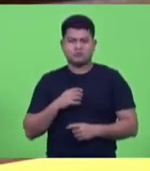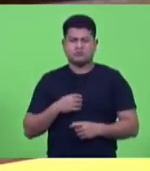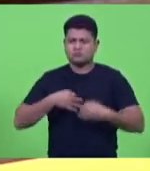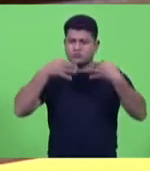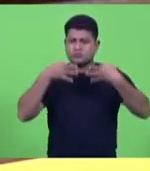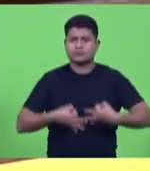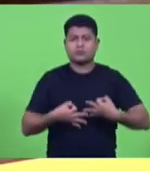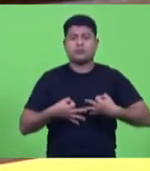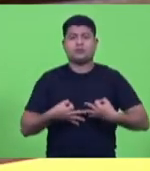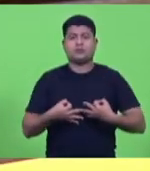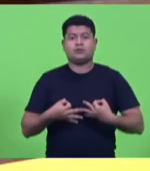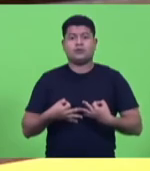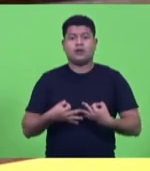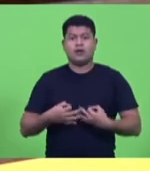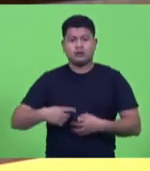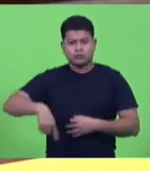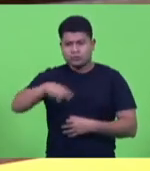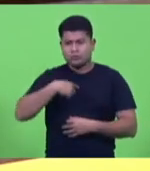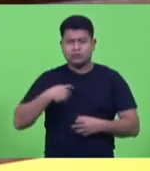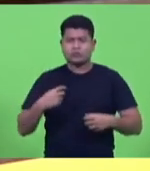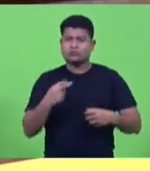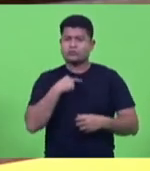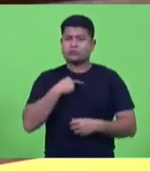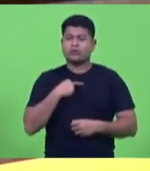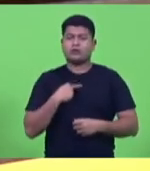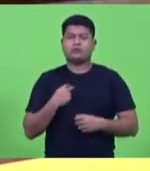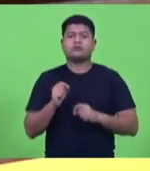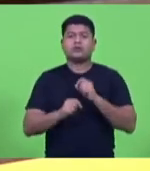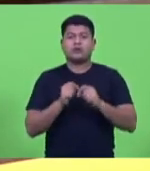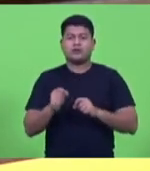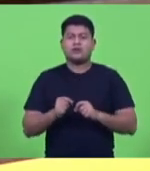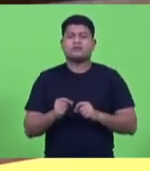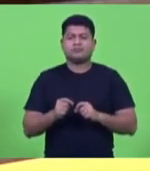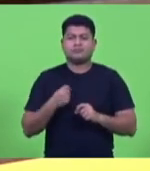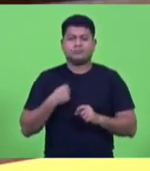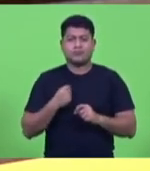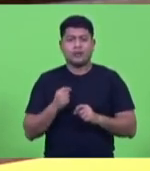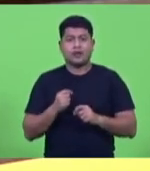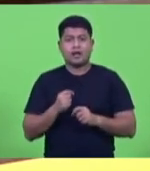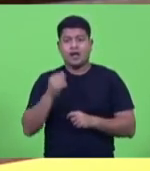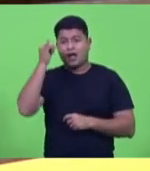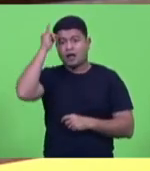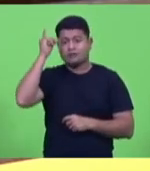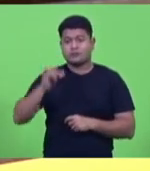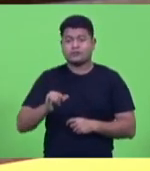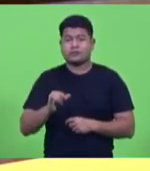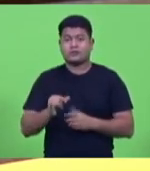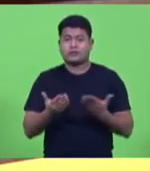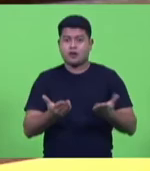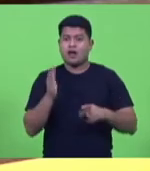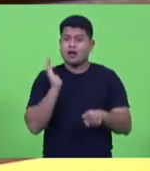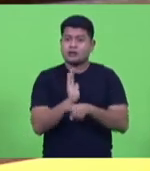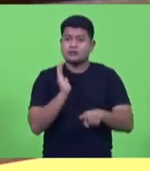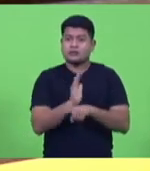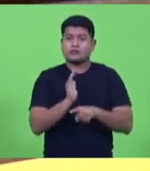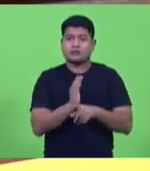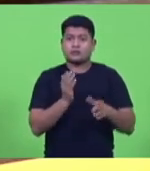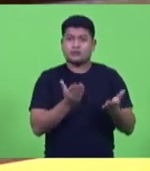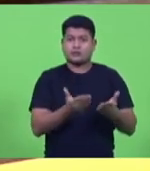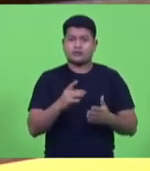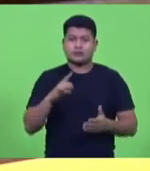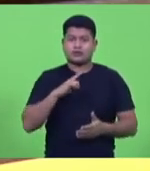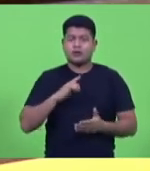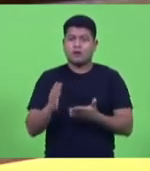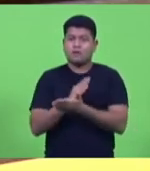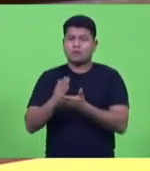pode se furtar na hora de ficar do lado de quem mais precisa, das crianças humildes que hoje estão sem aula. Eu recebi aqui alguns